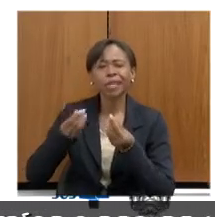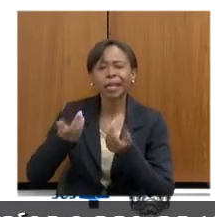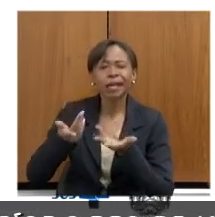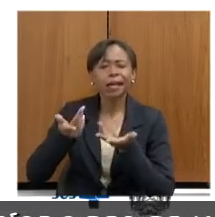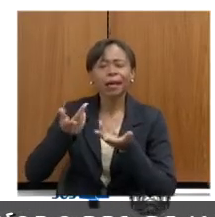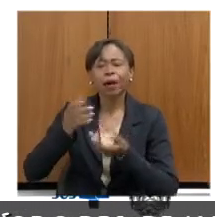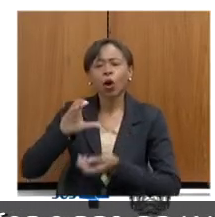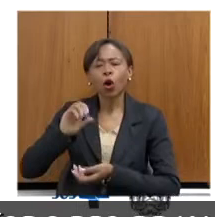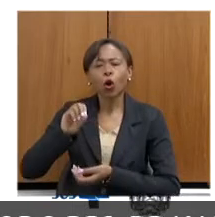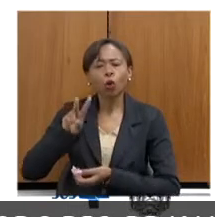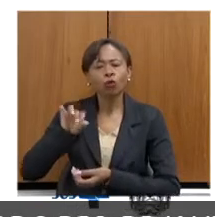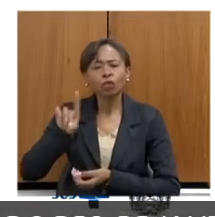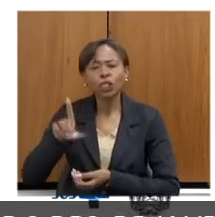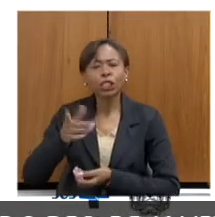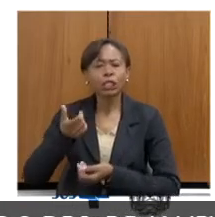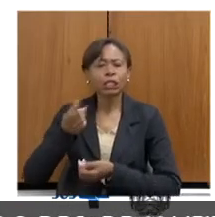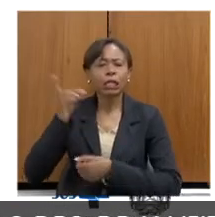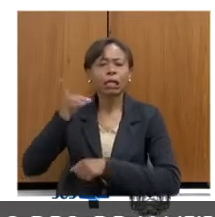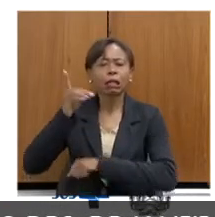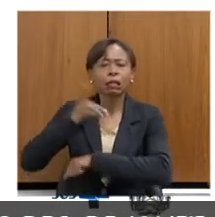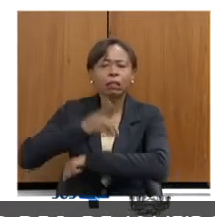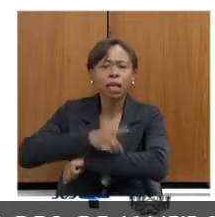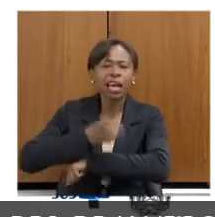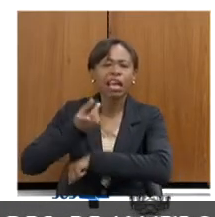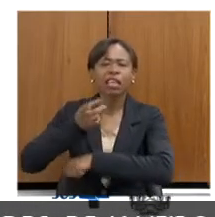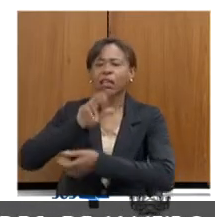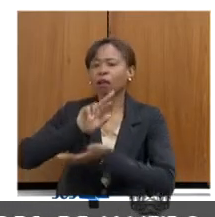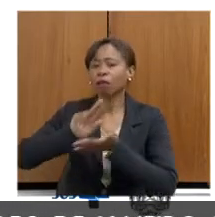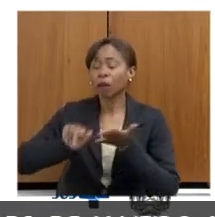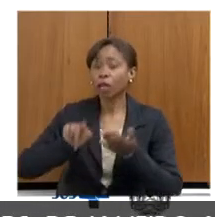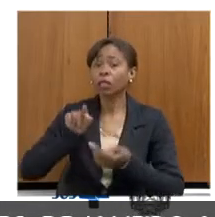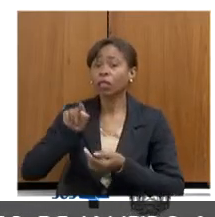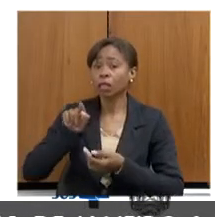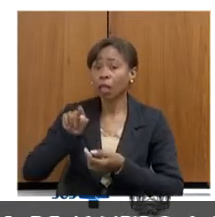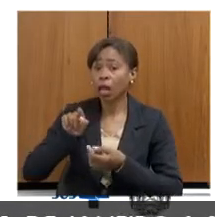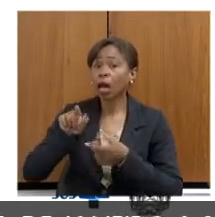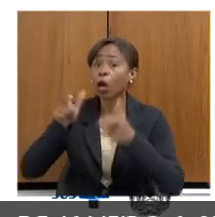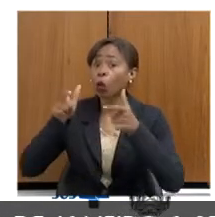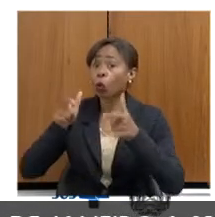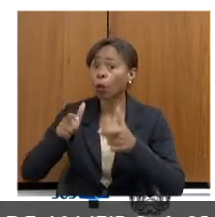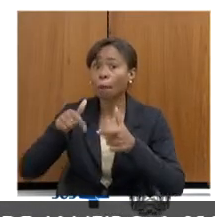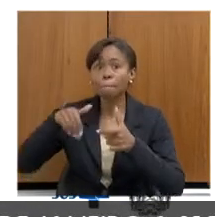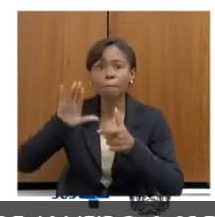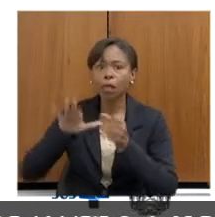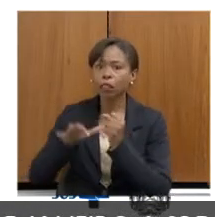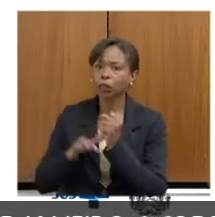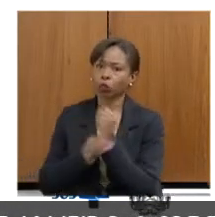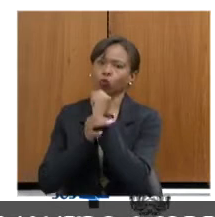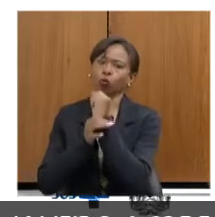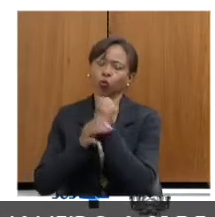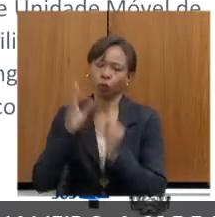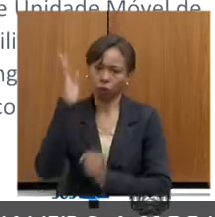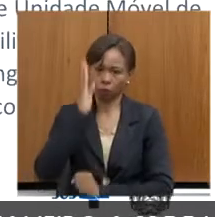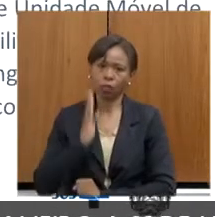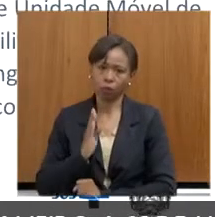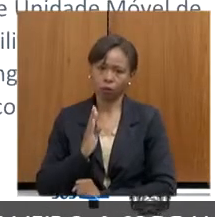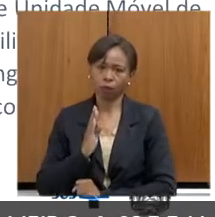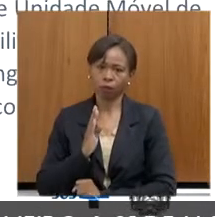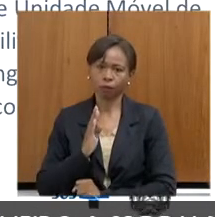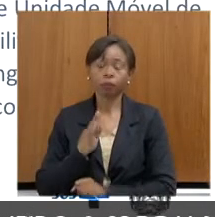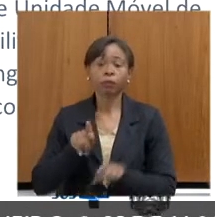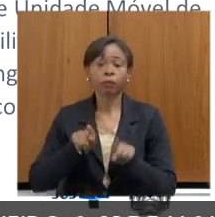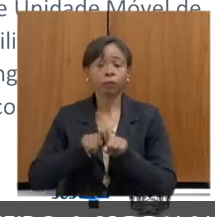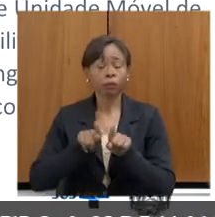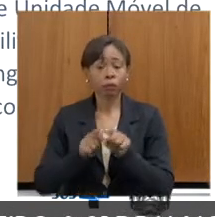então Hemominas hoje é o serviço que tempo aqui tá mais segura do Brasil pode passar lançamos também